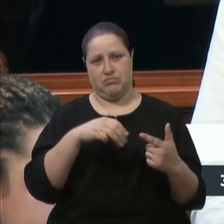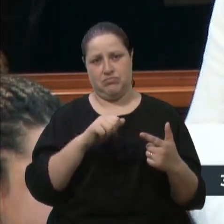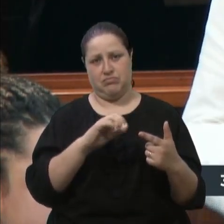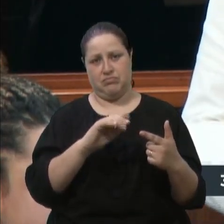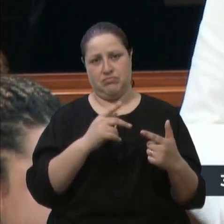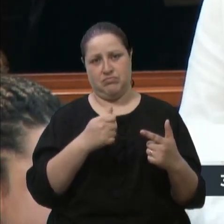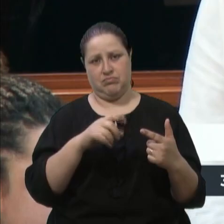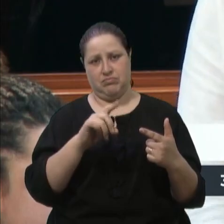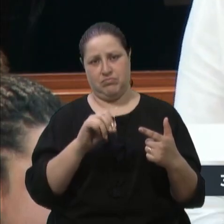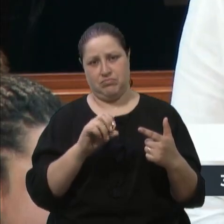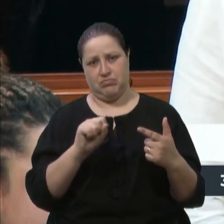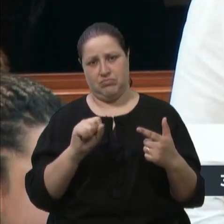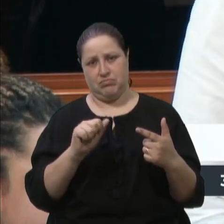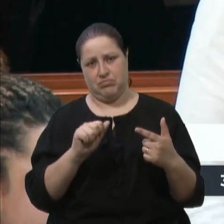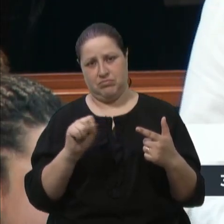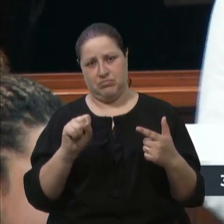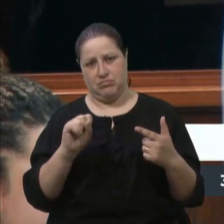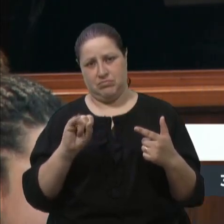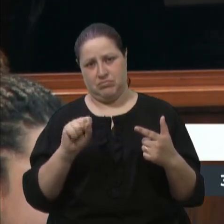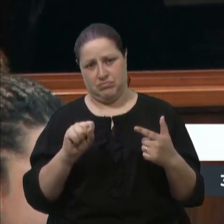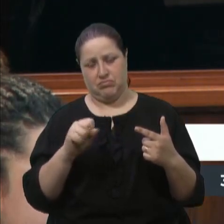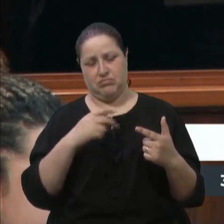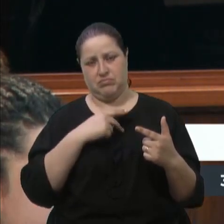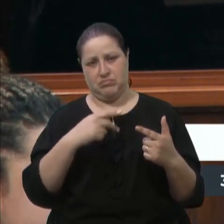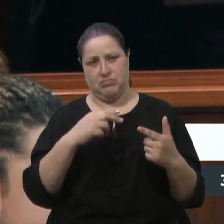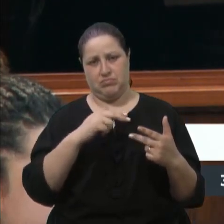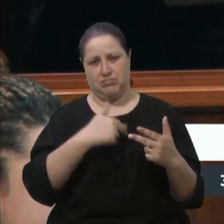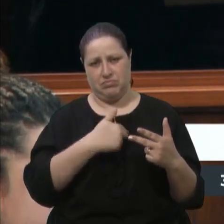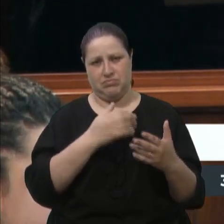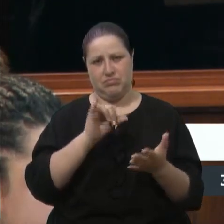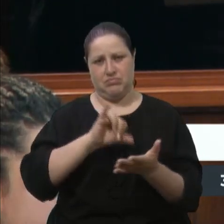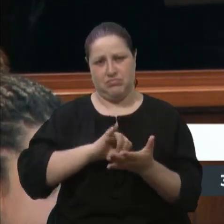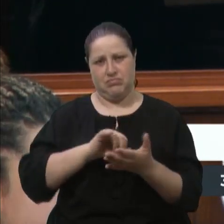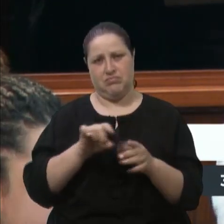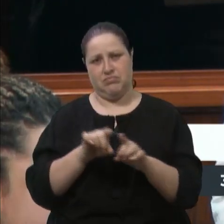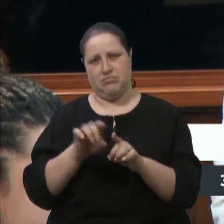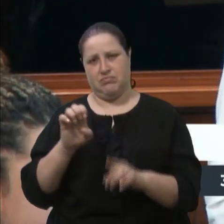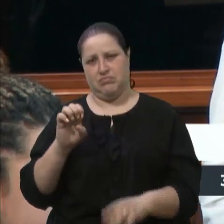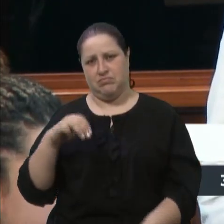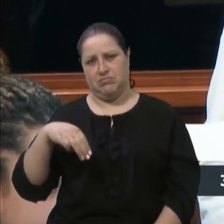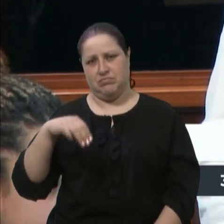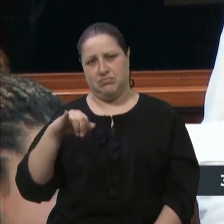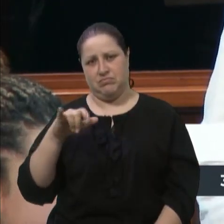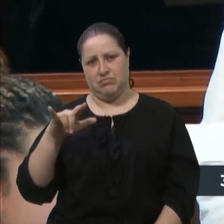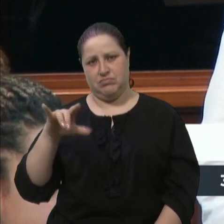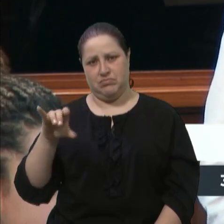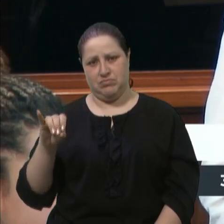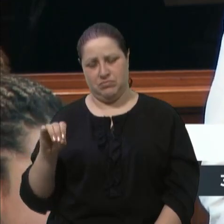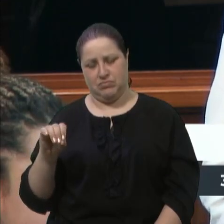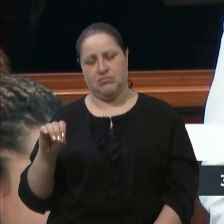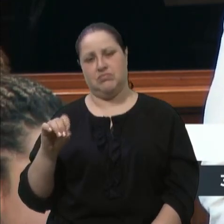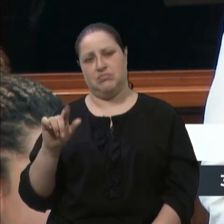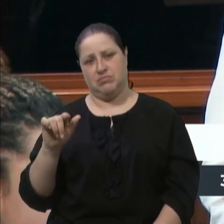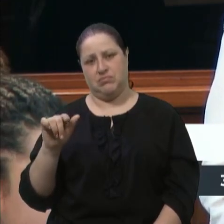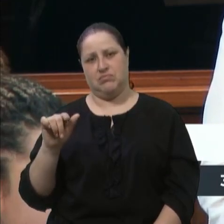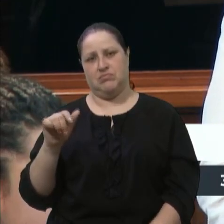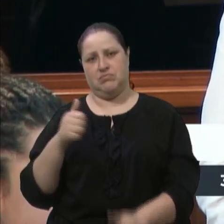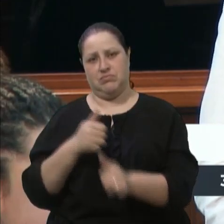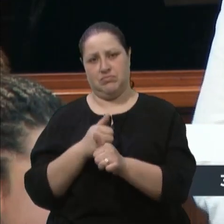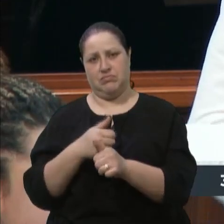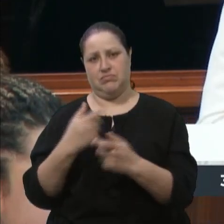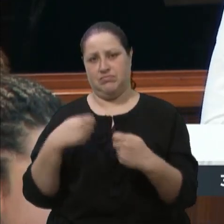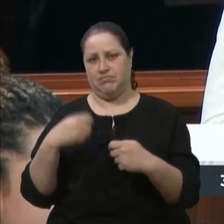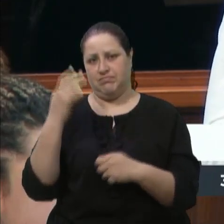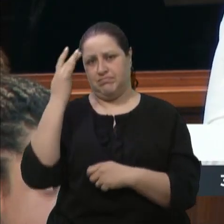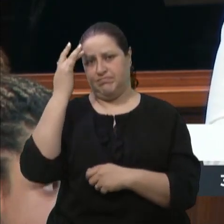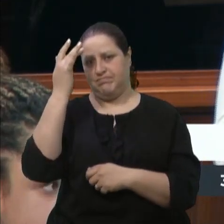região central, o Presidente Vargas, né? Escolas o Emílio, aqui pertinho, haja saúde mental, né? E